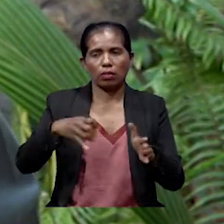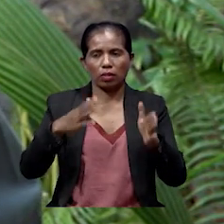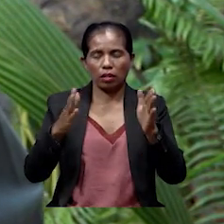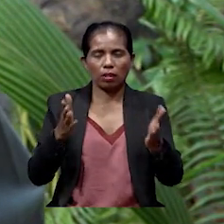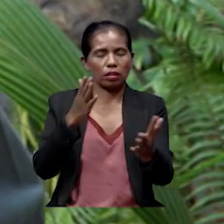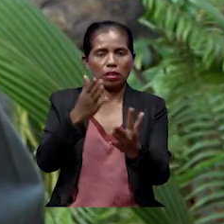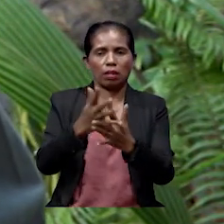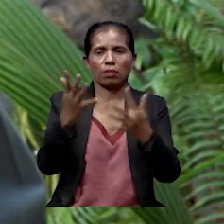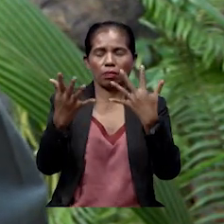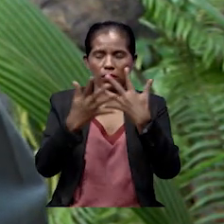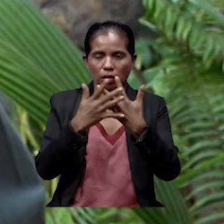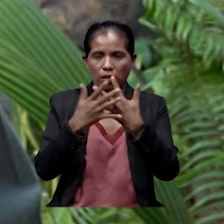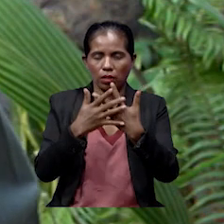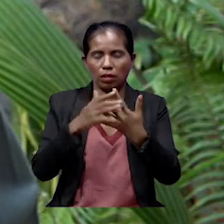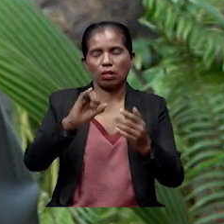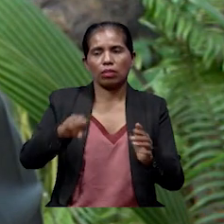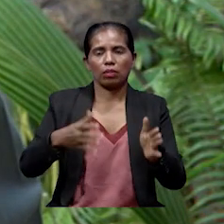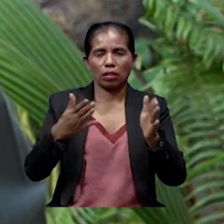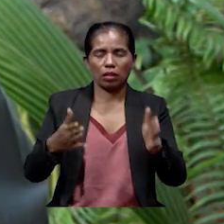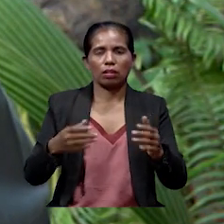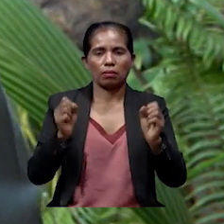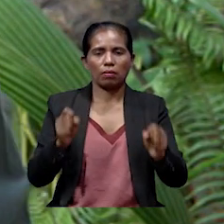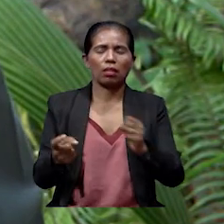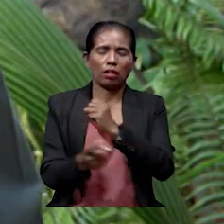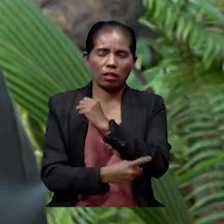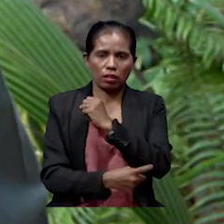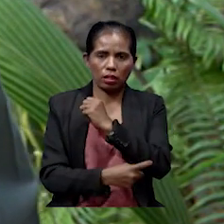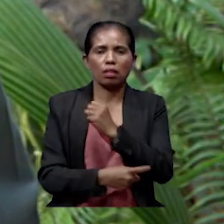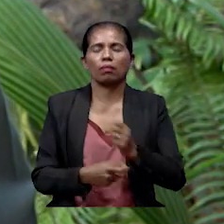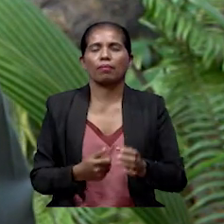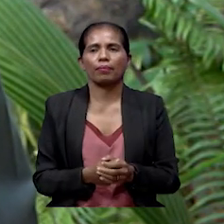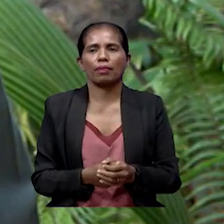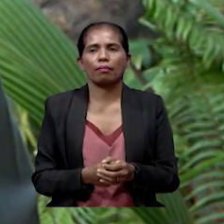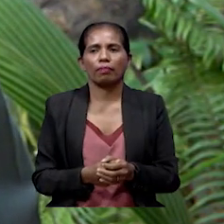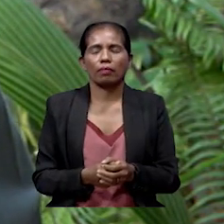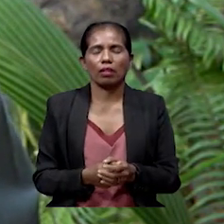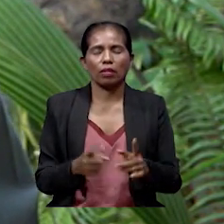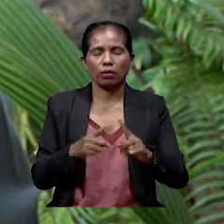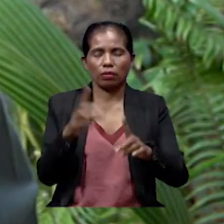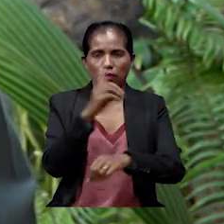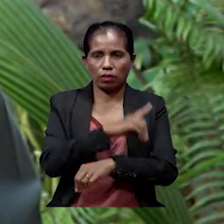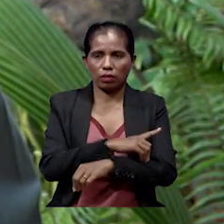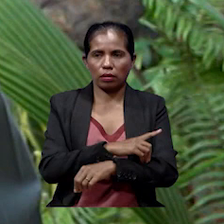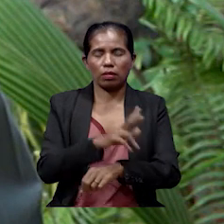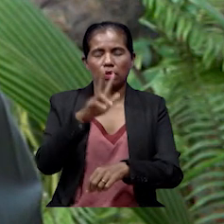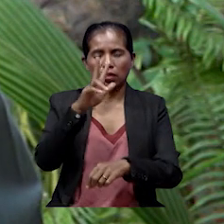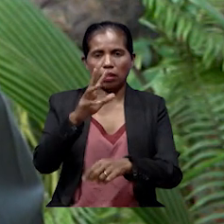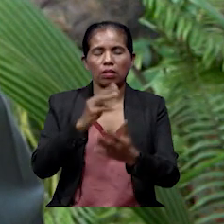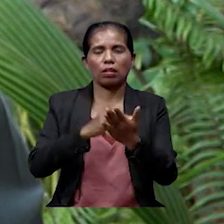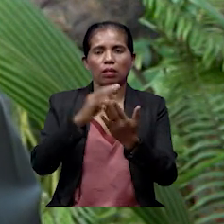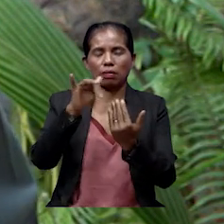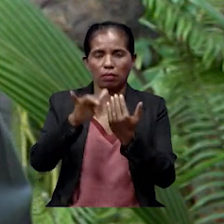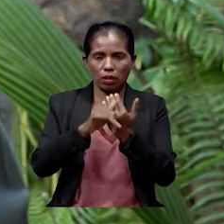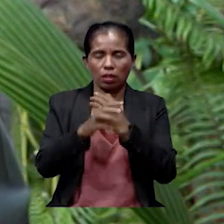cadeia, jornalista está em beleza, em tortura. Neduni, Loro de Né, 3 de maio,